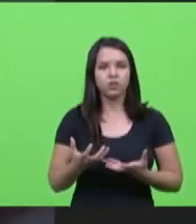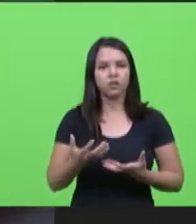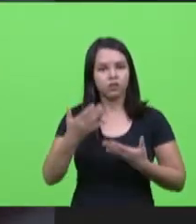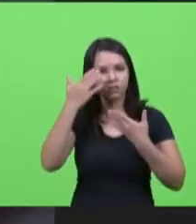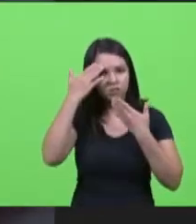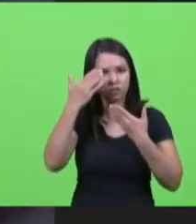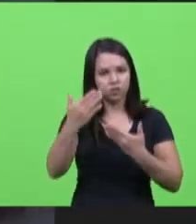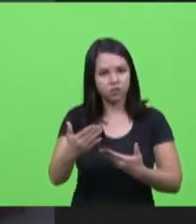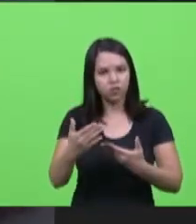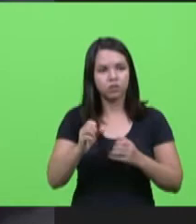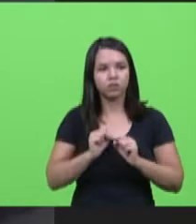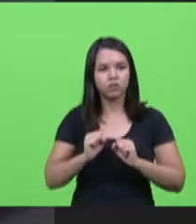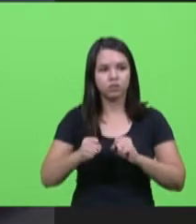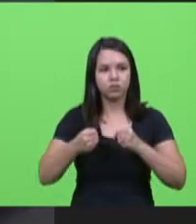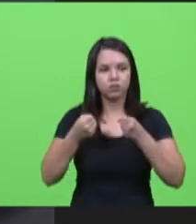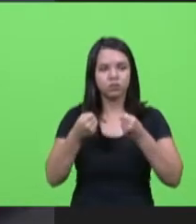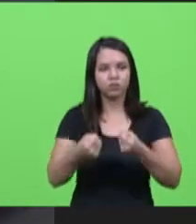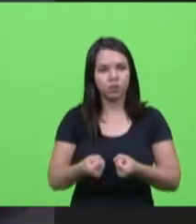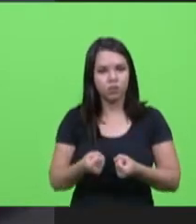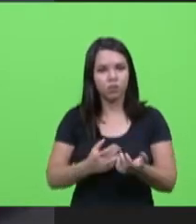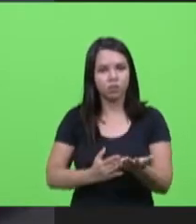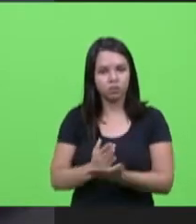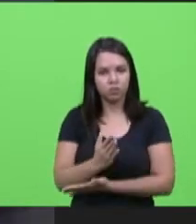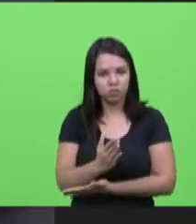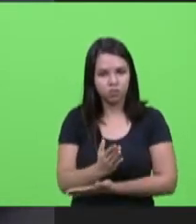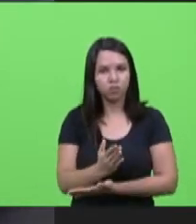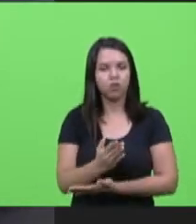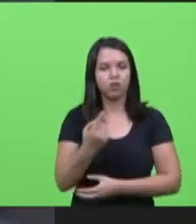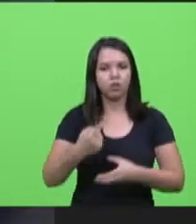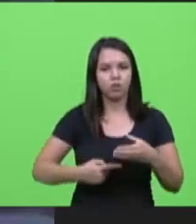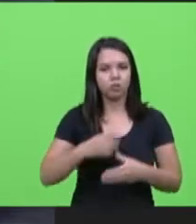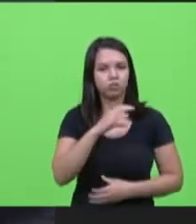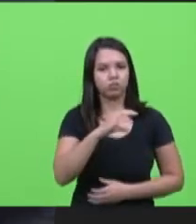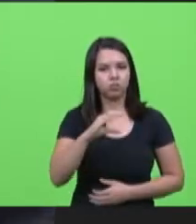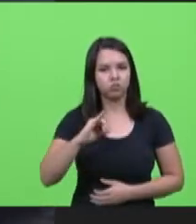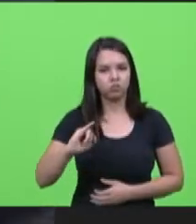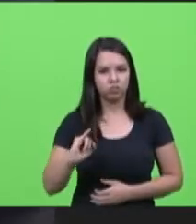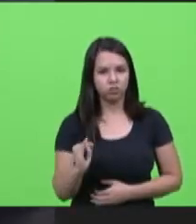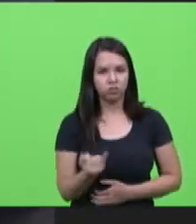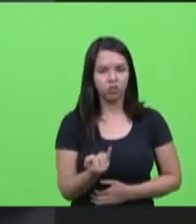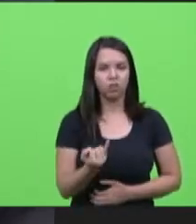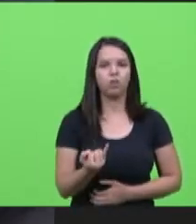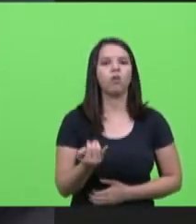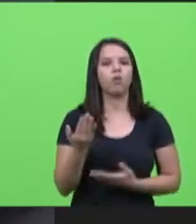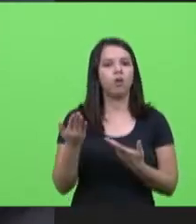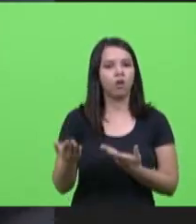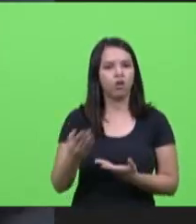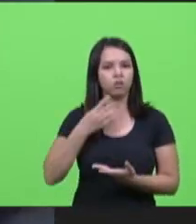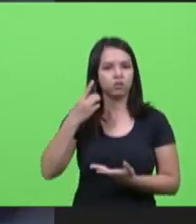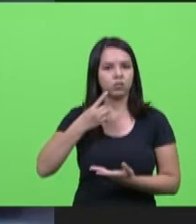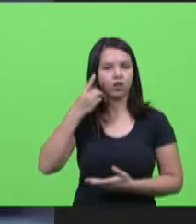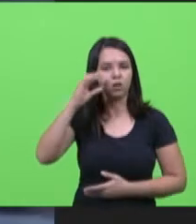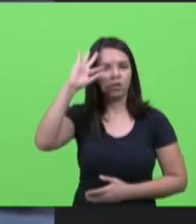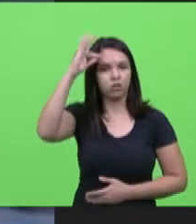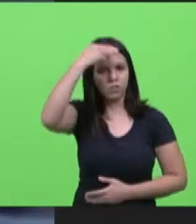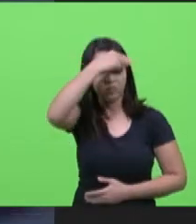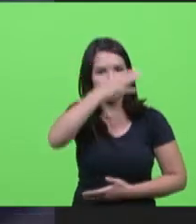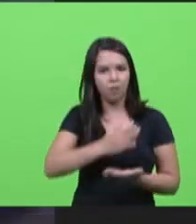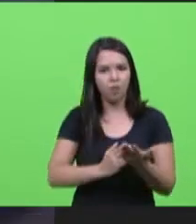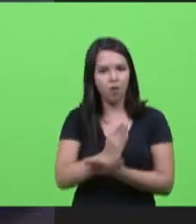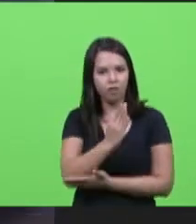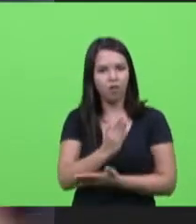e aprovação na Comissão de Justiça. Teve a relatoria do deputado Fabiano da Luz e foi aprovado duas vezes